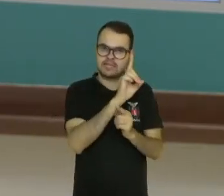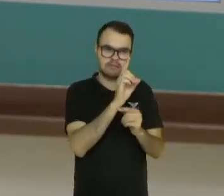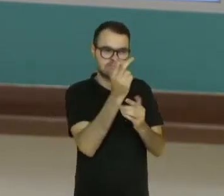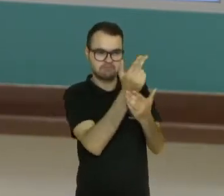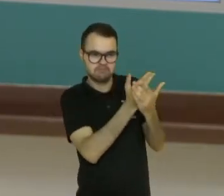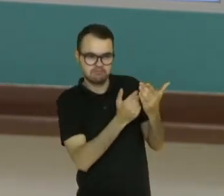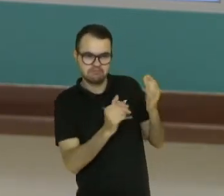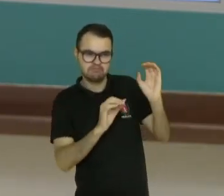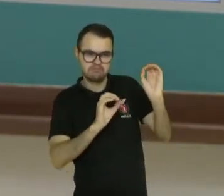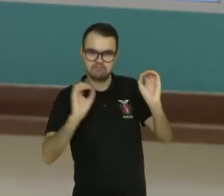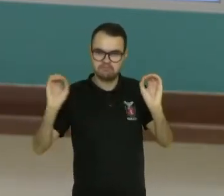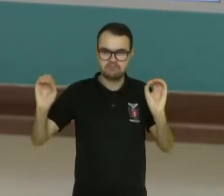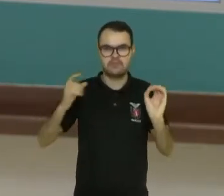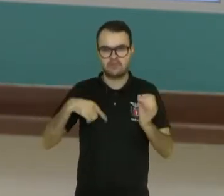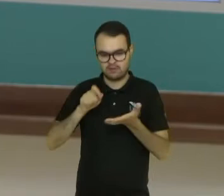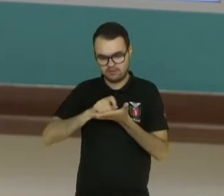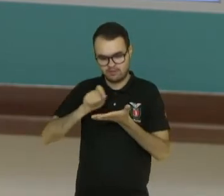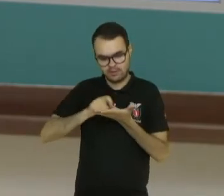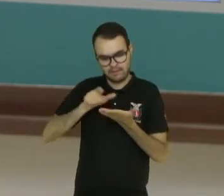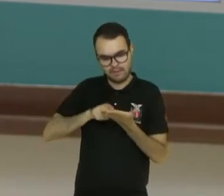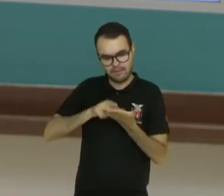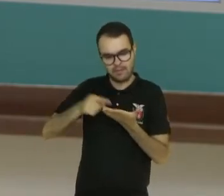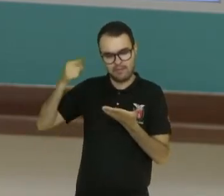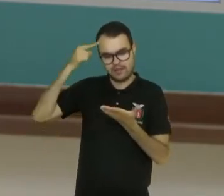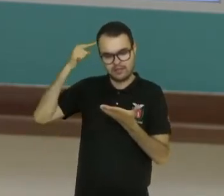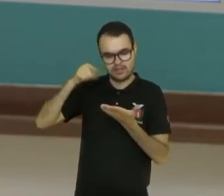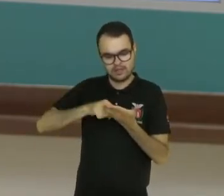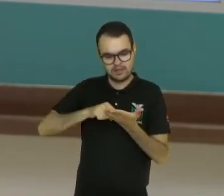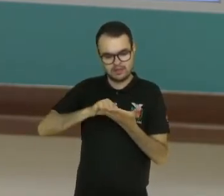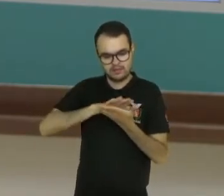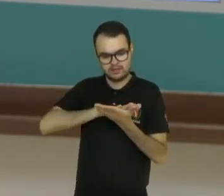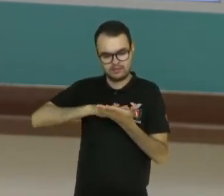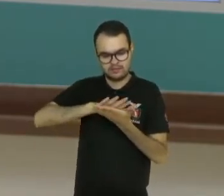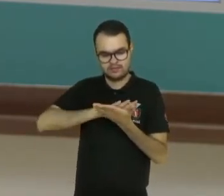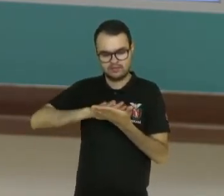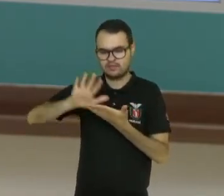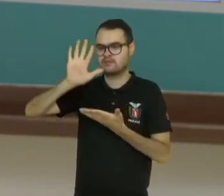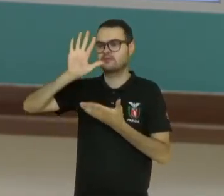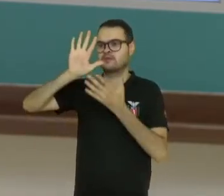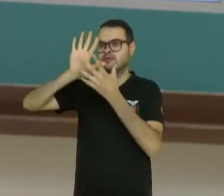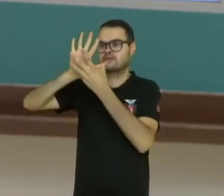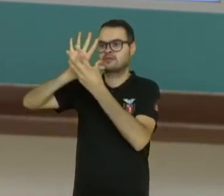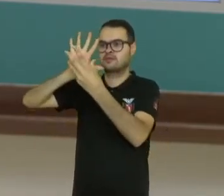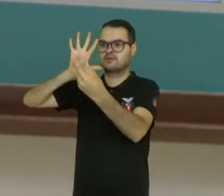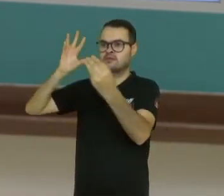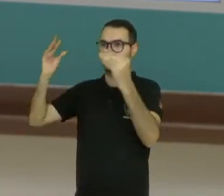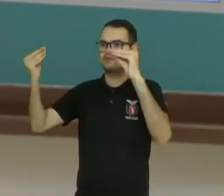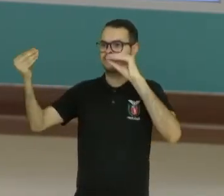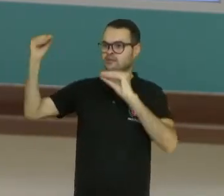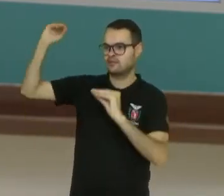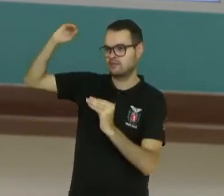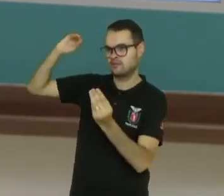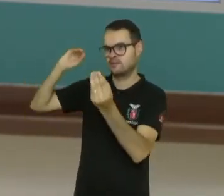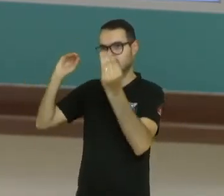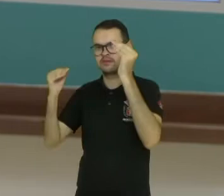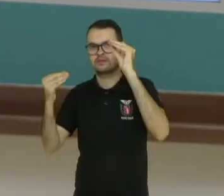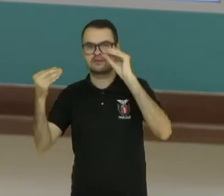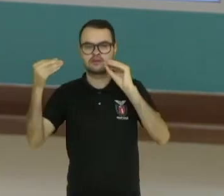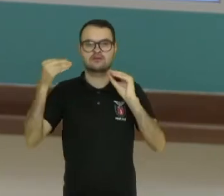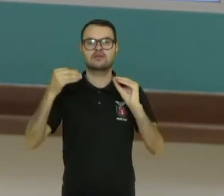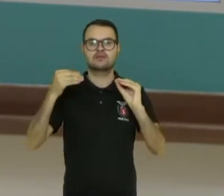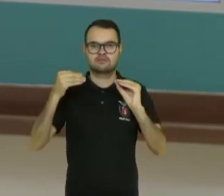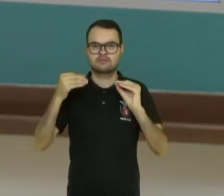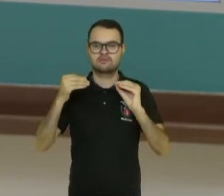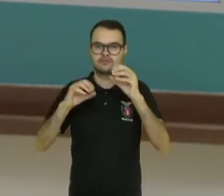todas essas fórmulas no papel, a gente tem que sempre pensar que elas são coisas tridimensionais. E aí os átomos vão se organizar e formar